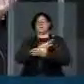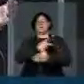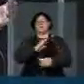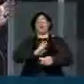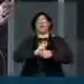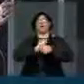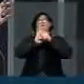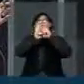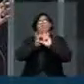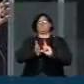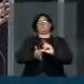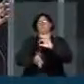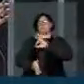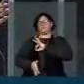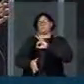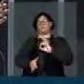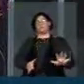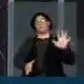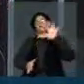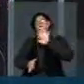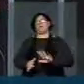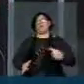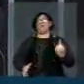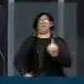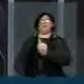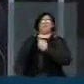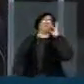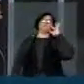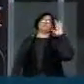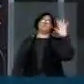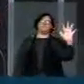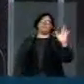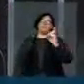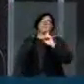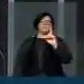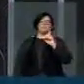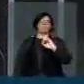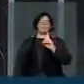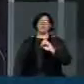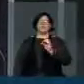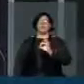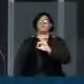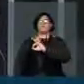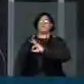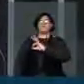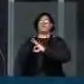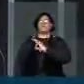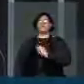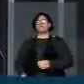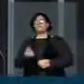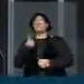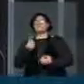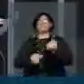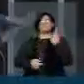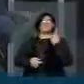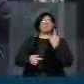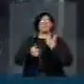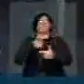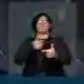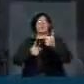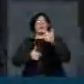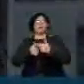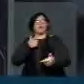geral com que todos sonhamos. Não aquela de eventuais desmandos, não aquela que tem por